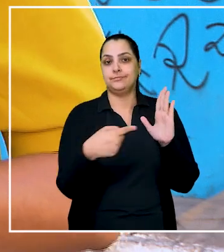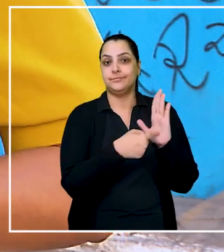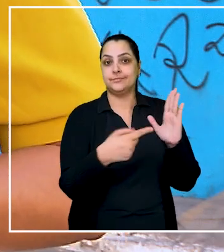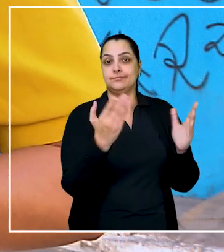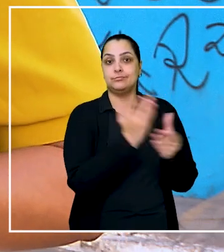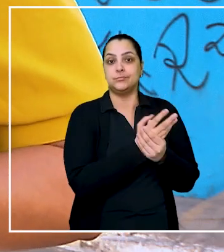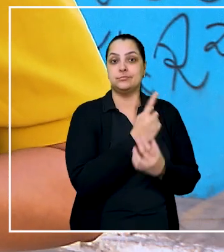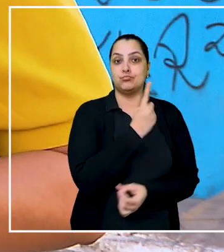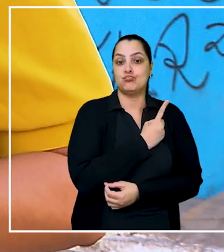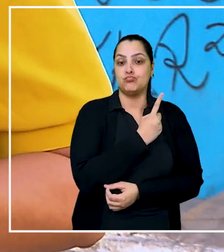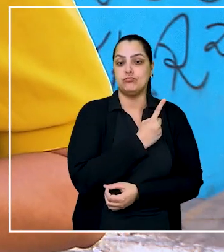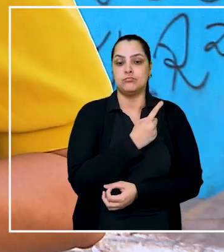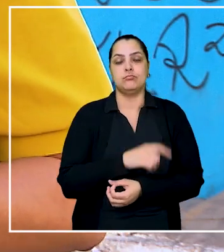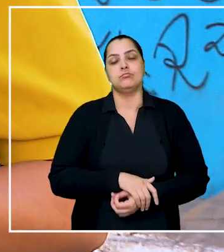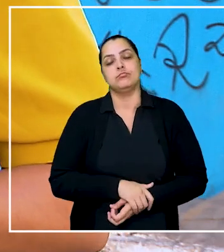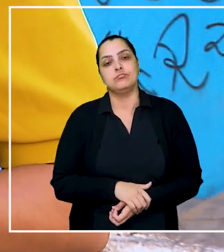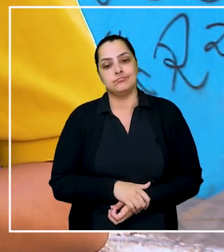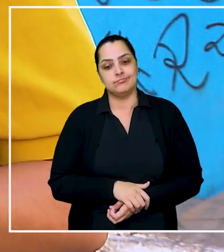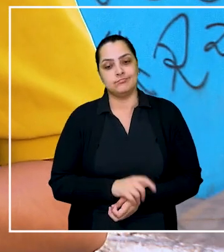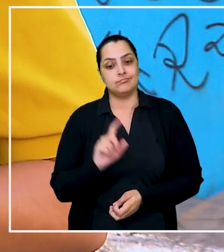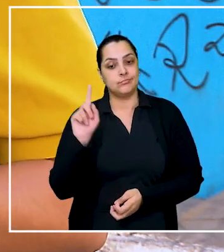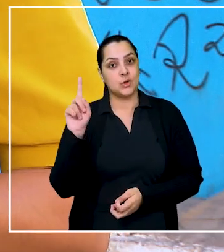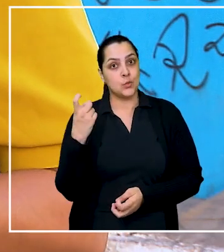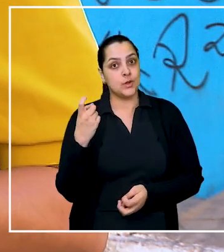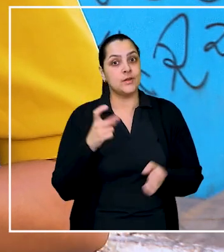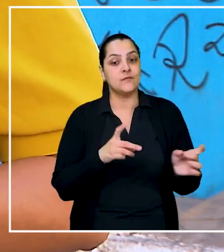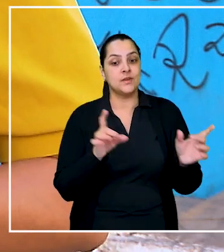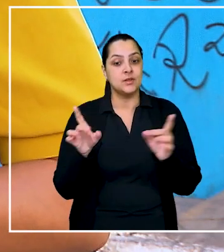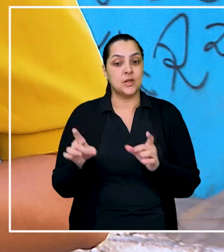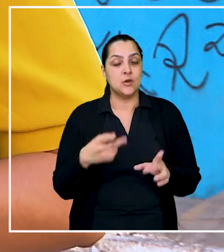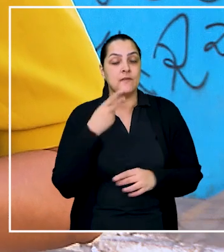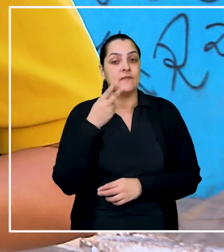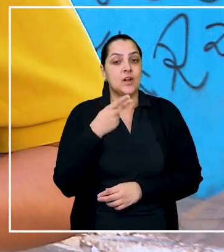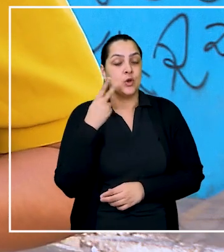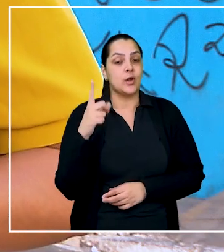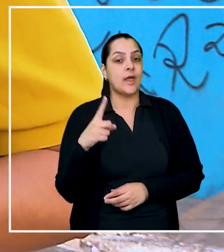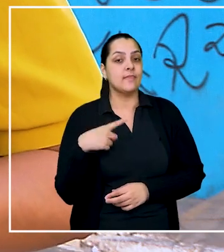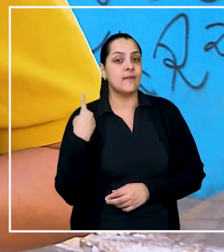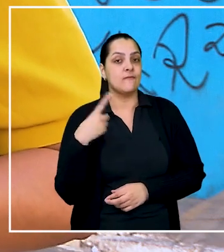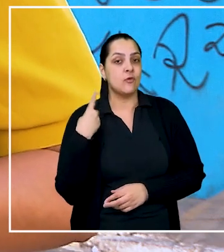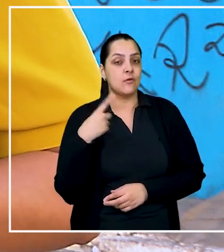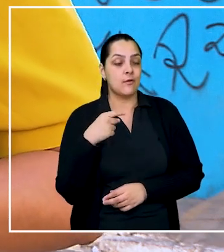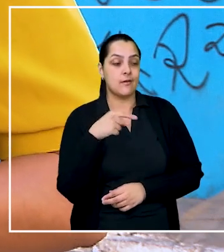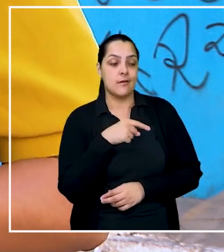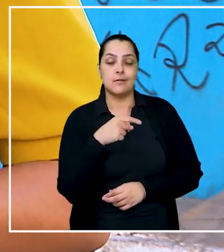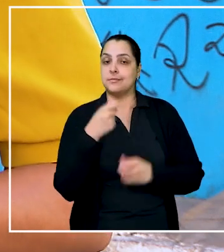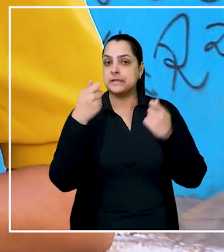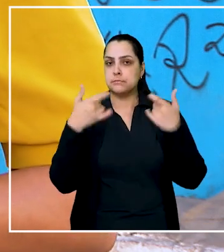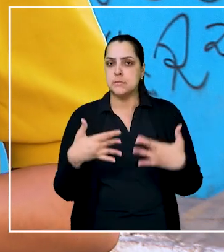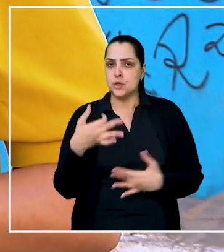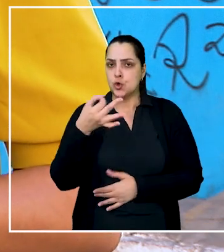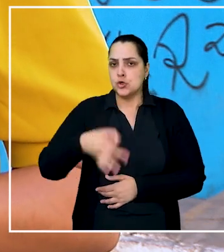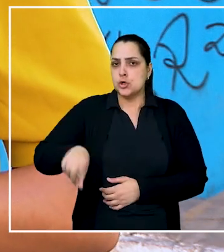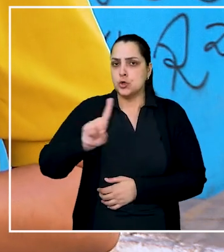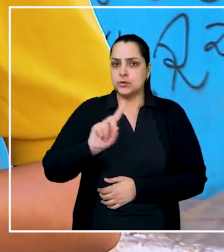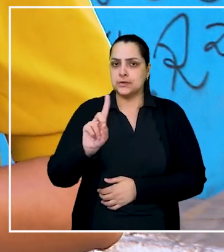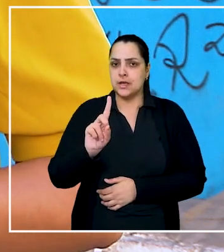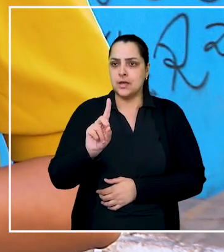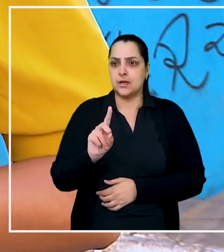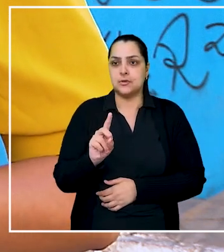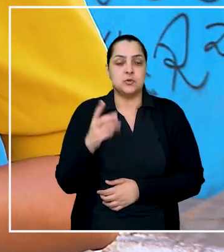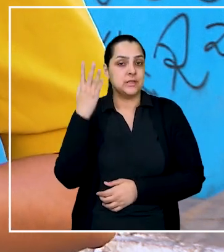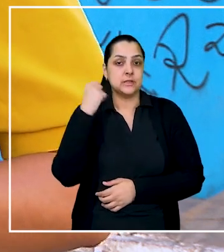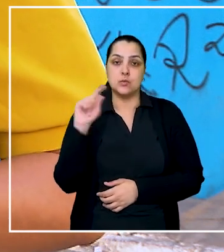na tentativa de anular o acordo. O ex-vendedor argumentou que o advogado não havia explicado